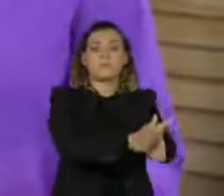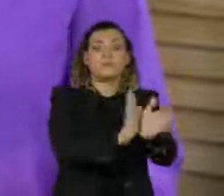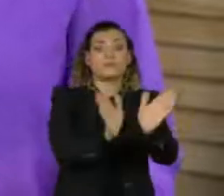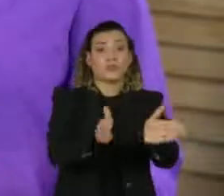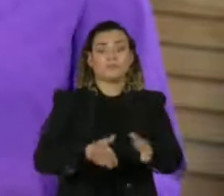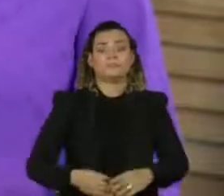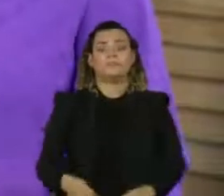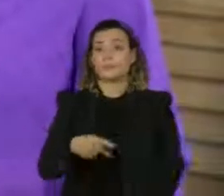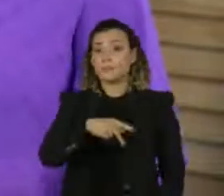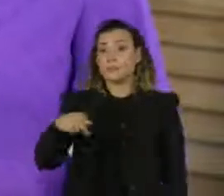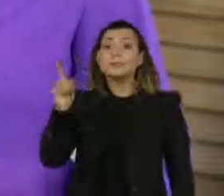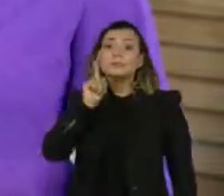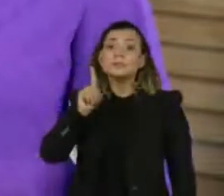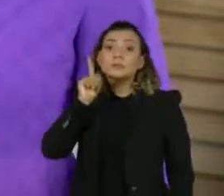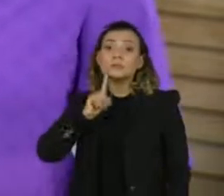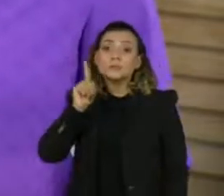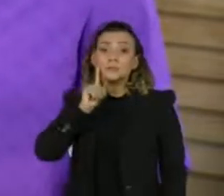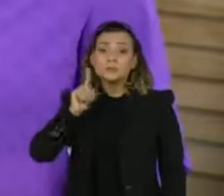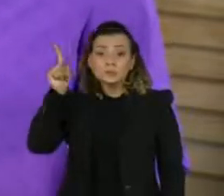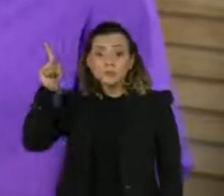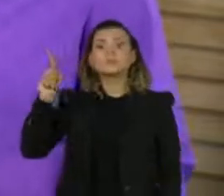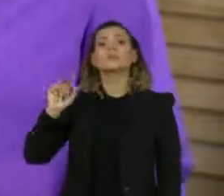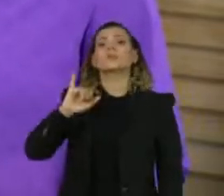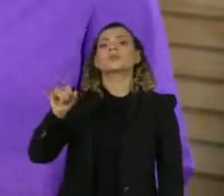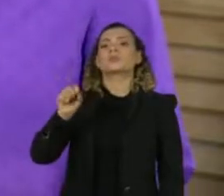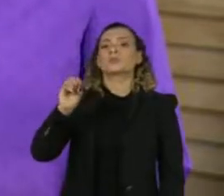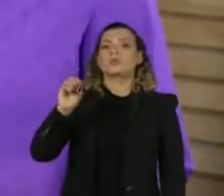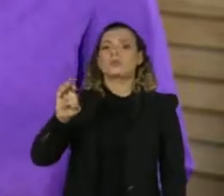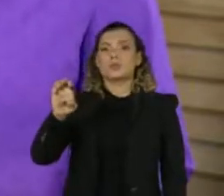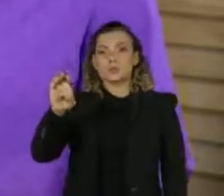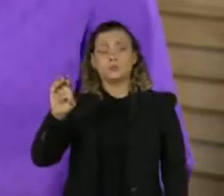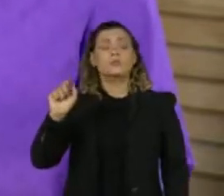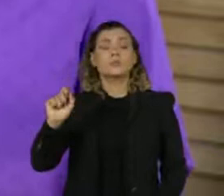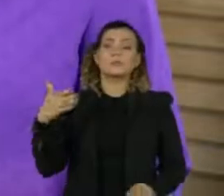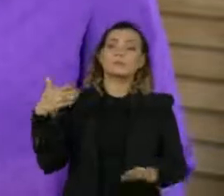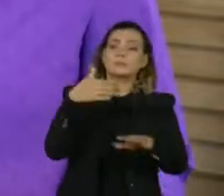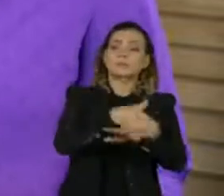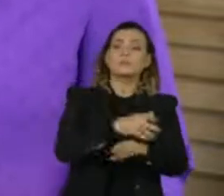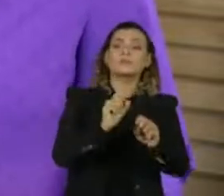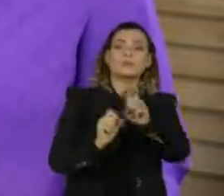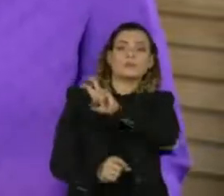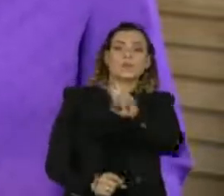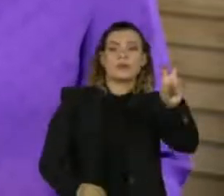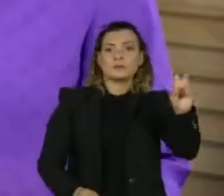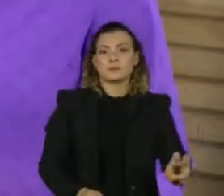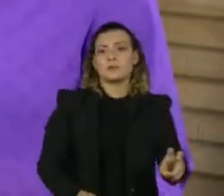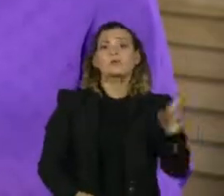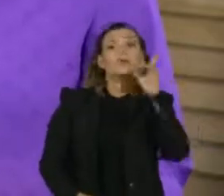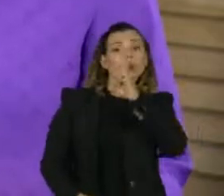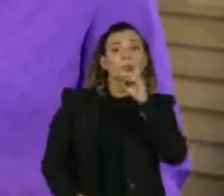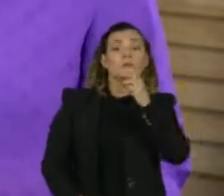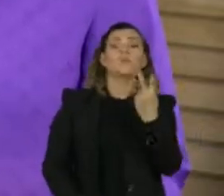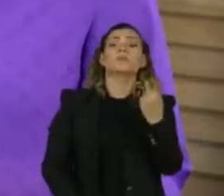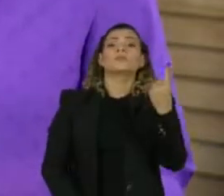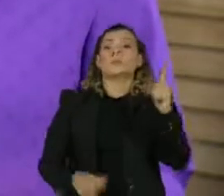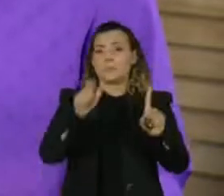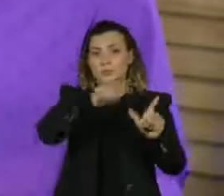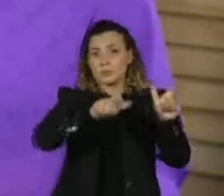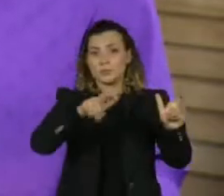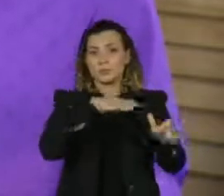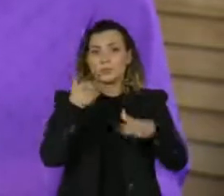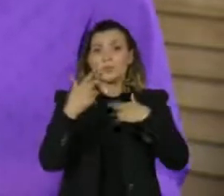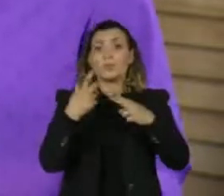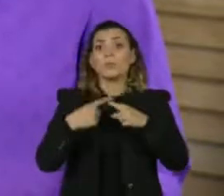O presidente dos Estados Unidos, Joe Biden, esteve neste domingo na cidade do Texas, onde 21 pessoas foram mortas por